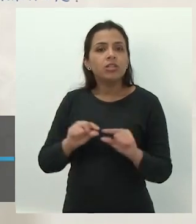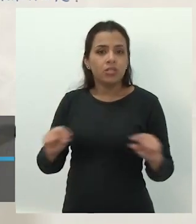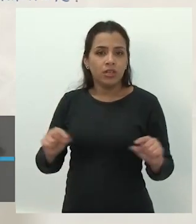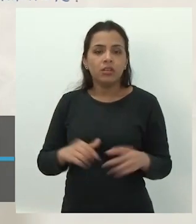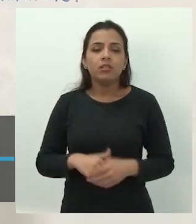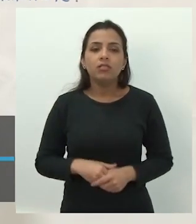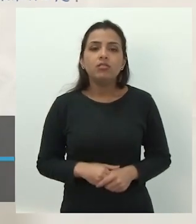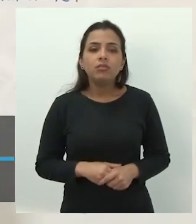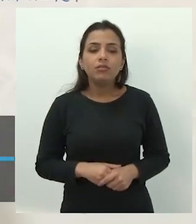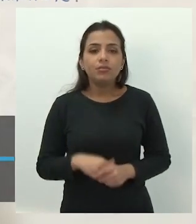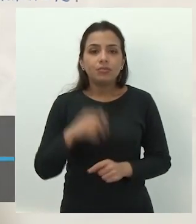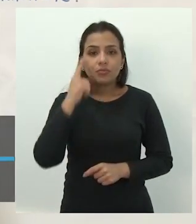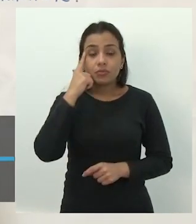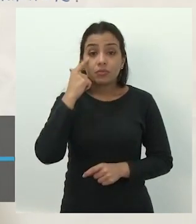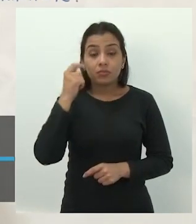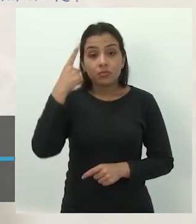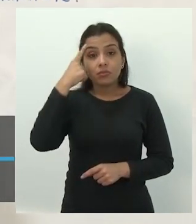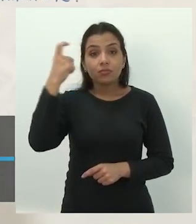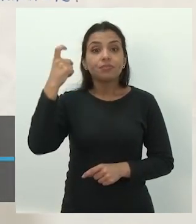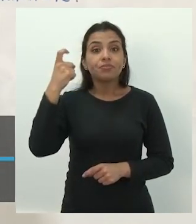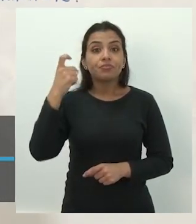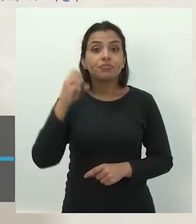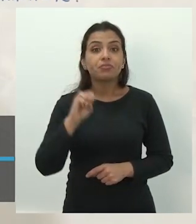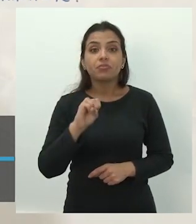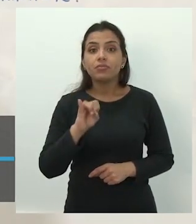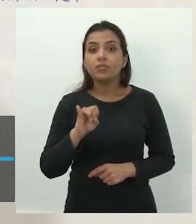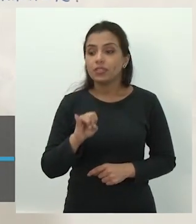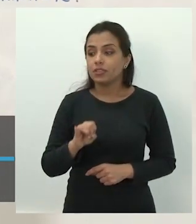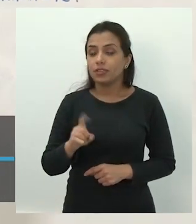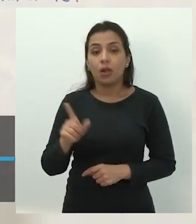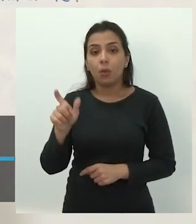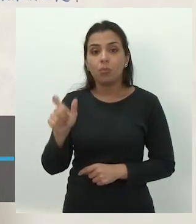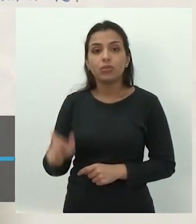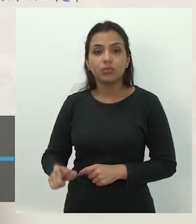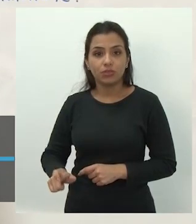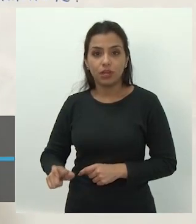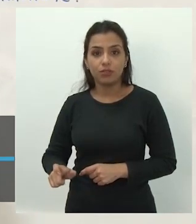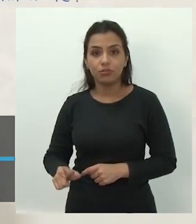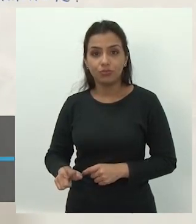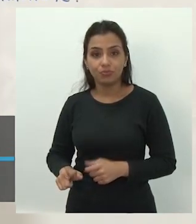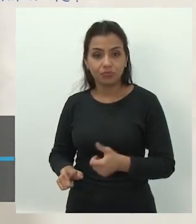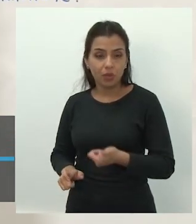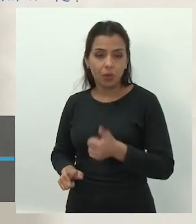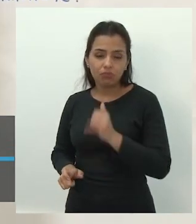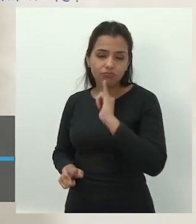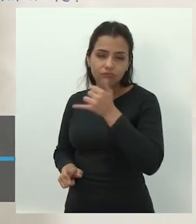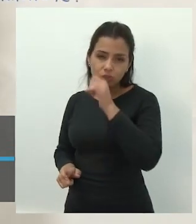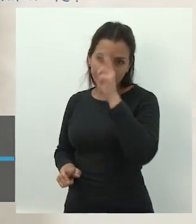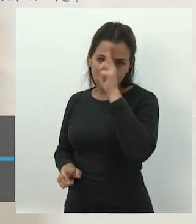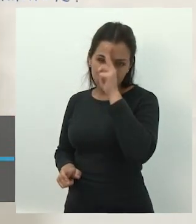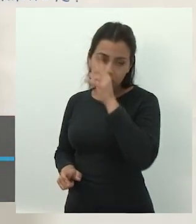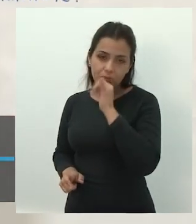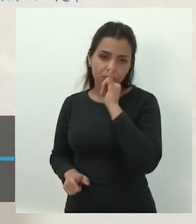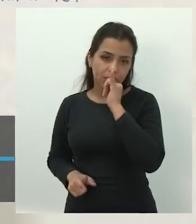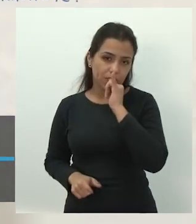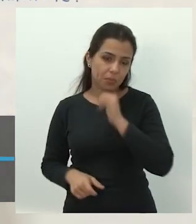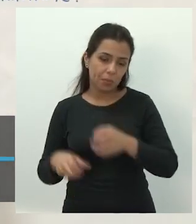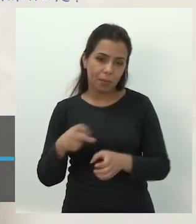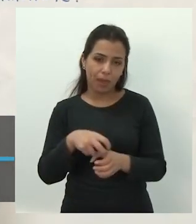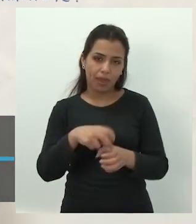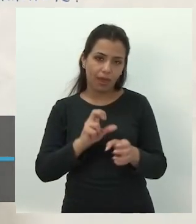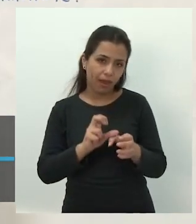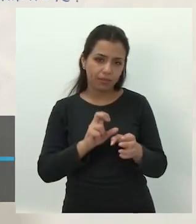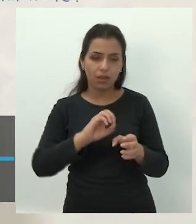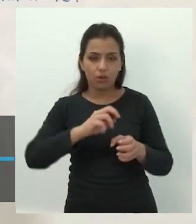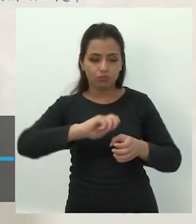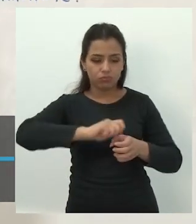tá? E a gente cria como se eles fossem os personagens, a gente faz de conta ali. Então, sei lá, aquela latinha velha de extrato de